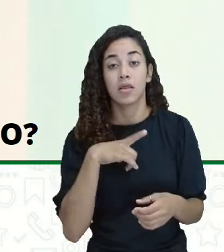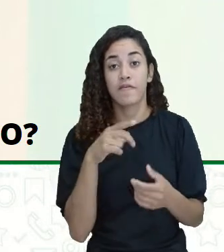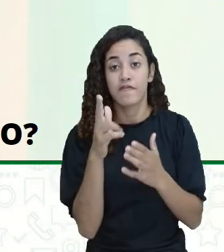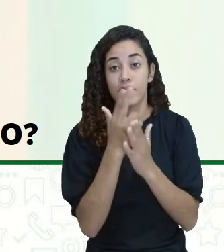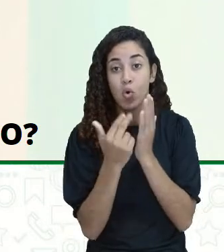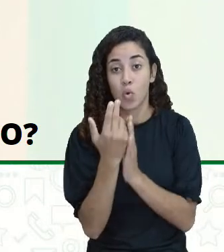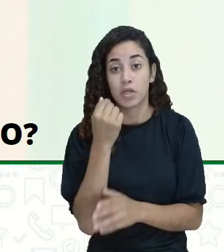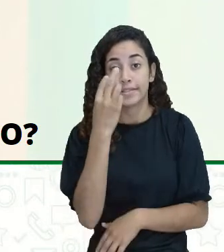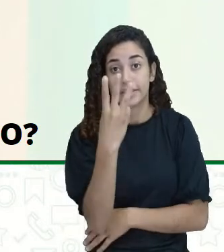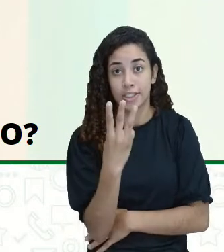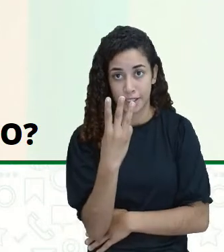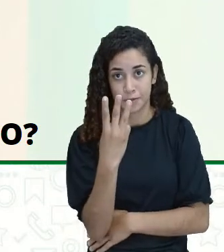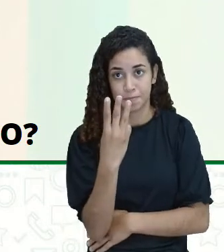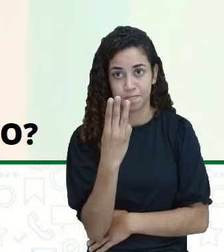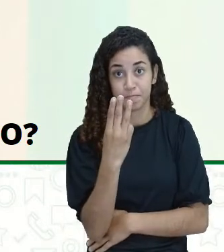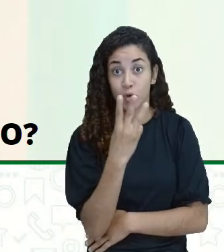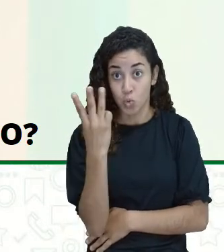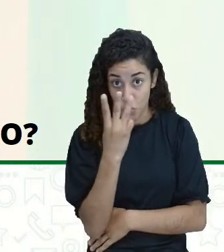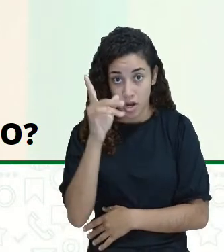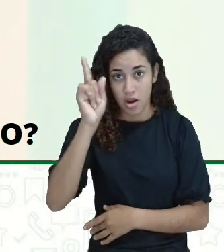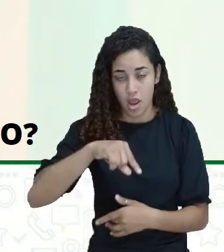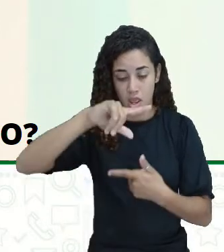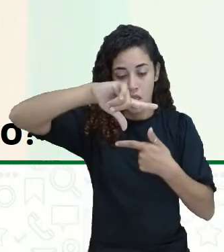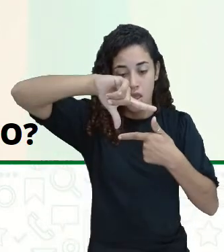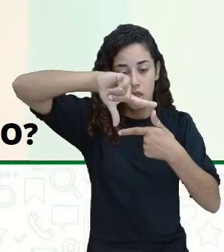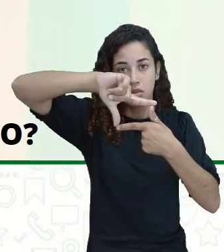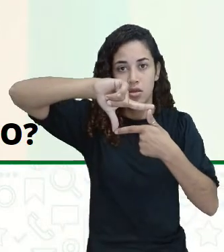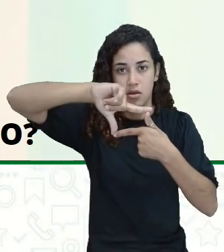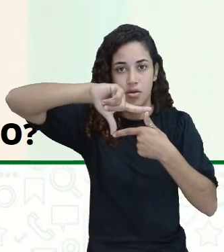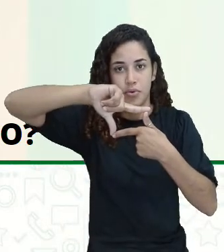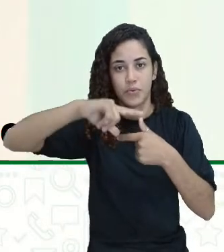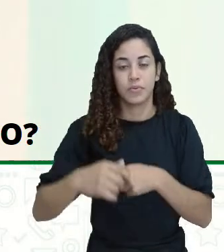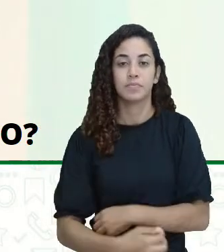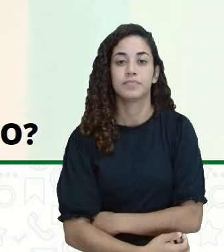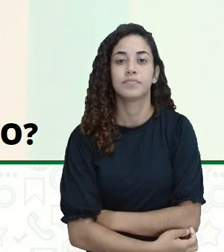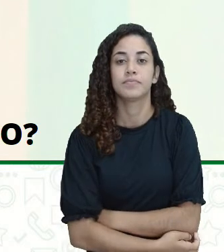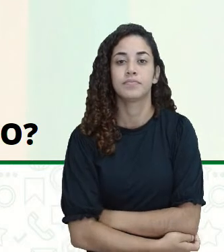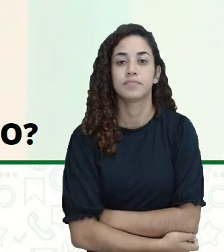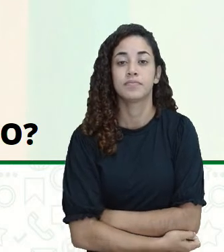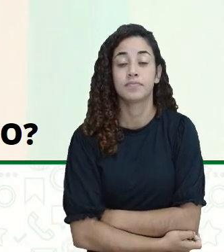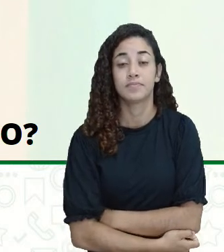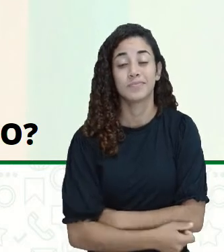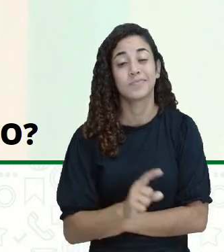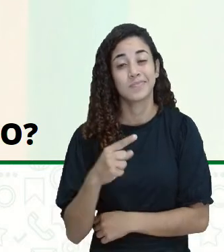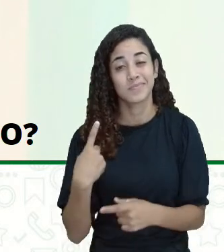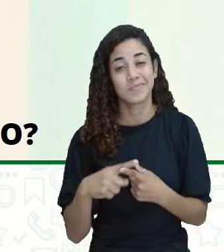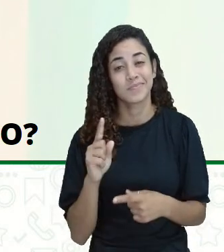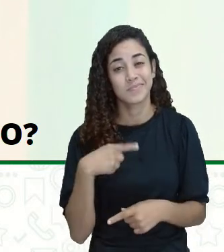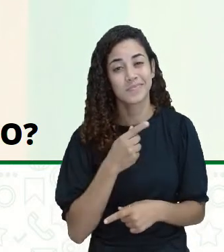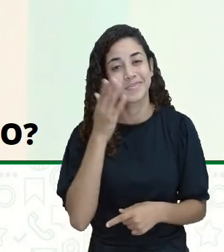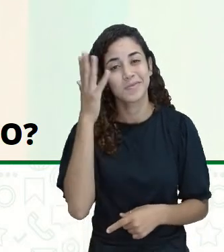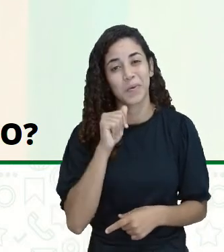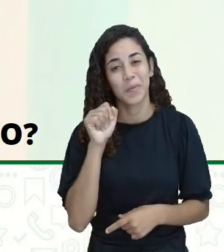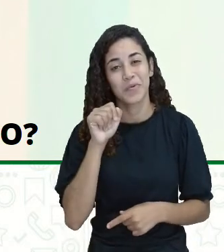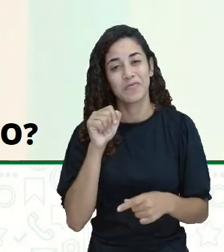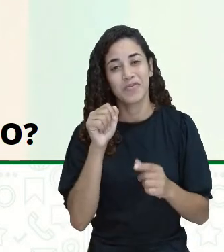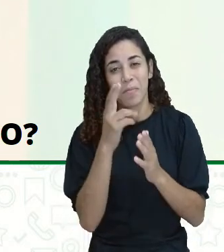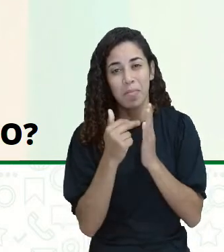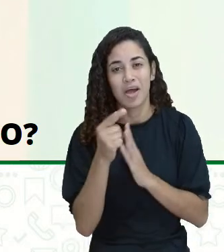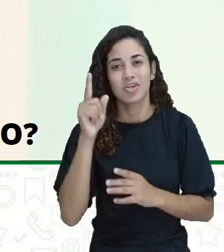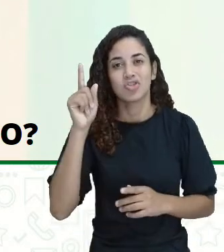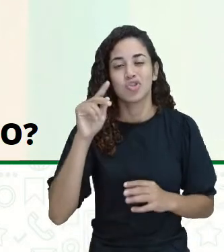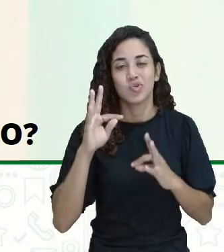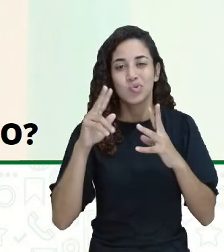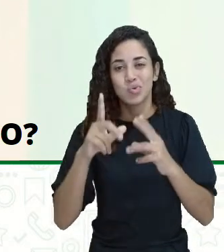3 retângulos, né? Porque nós sabemos que essas figuras compõem um